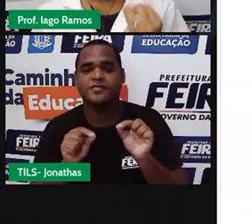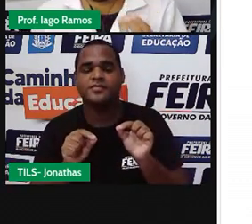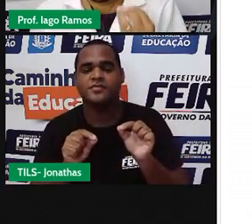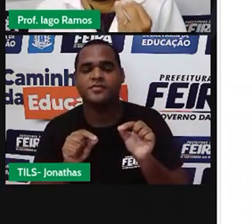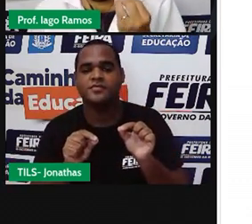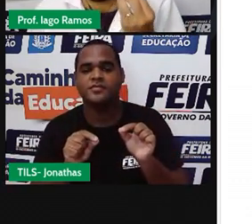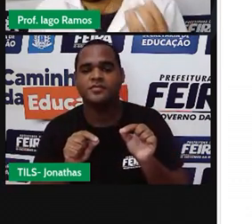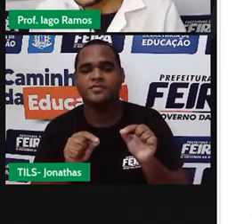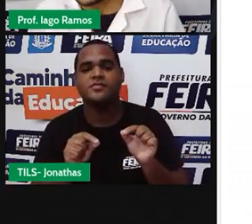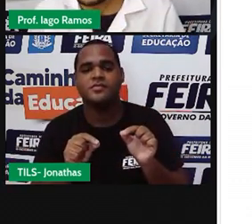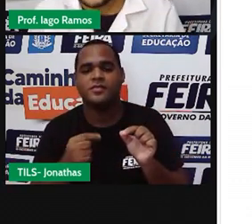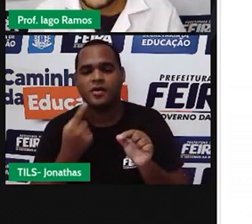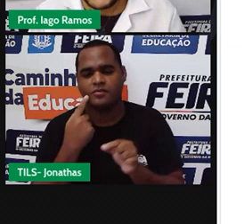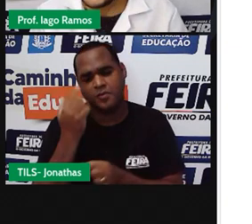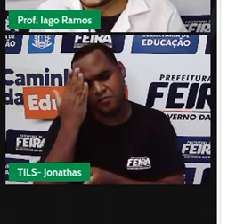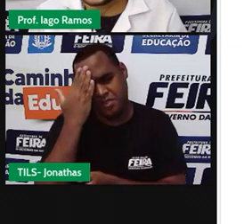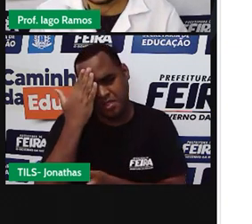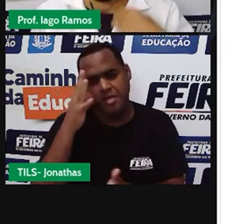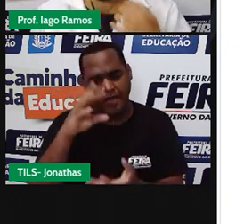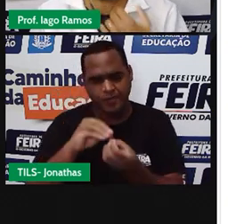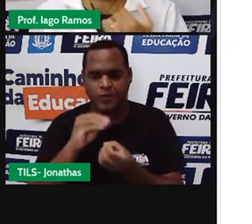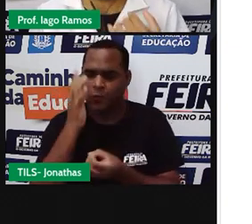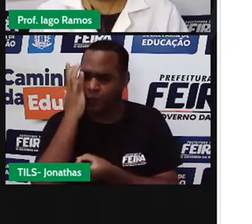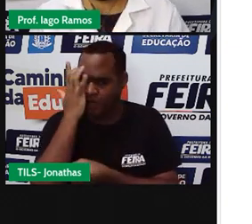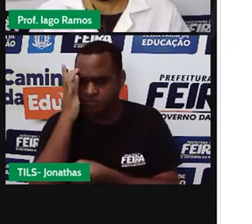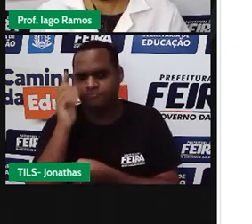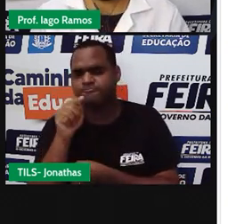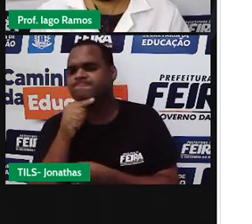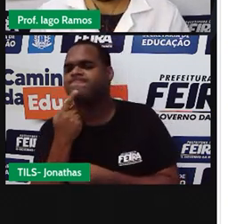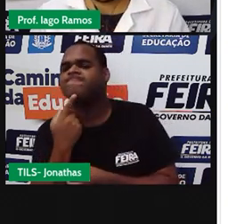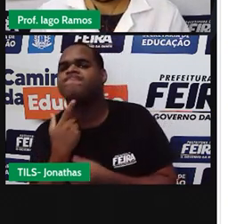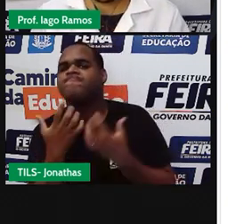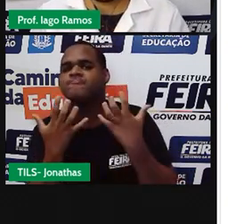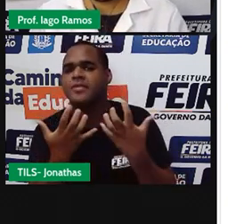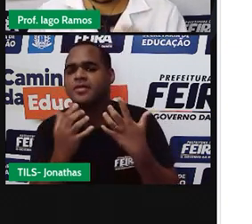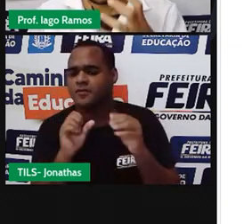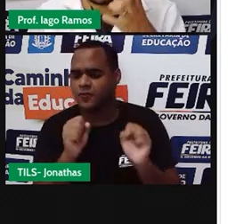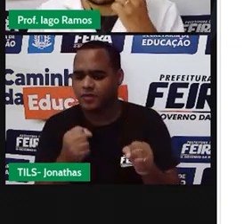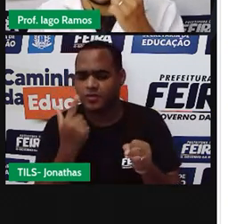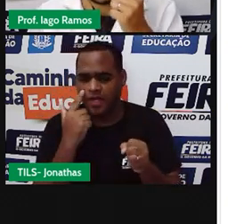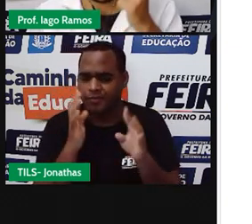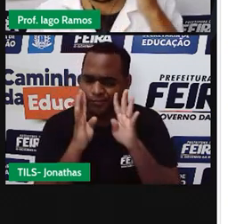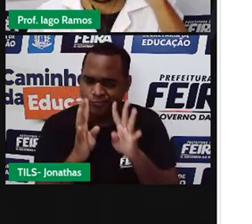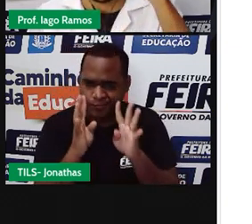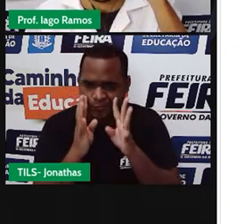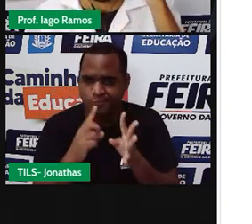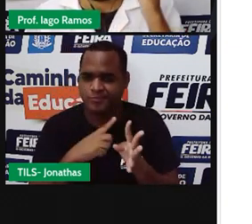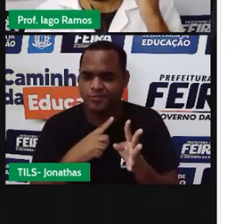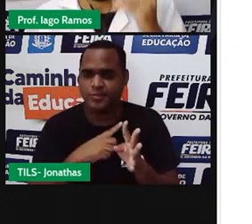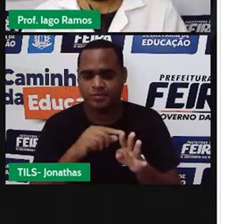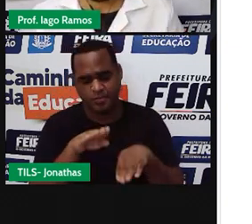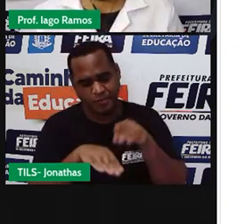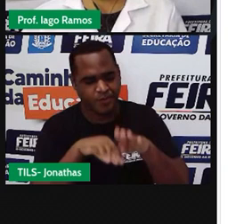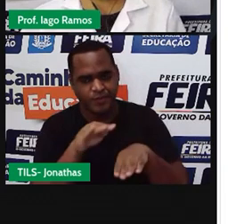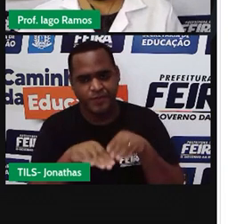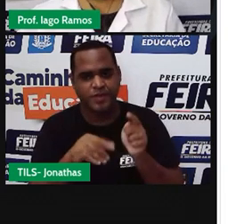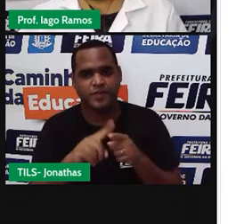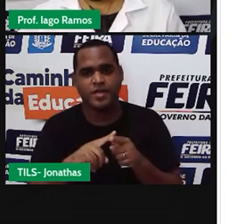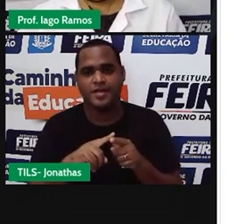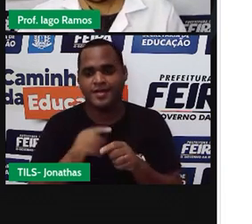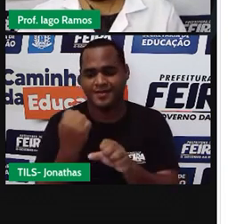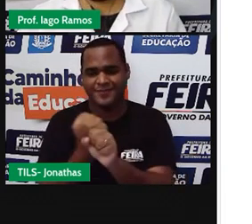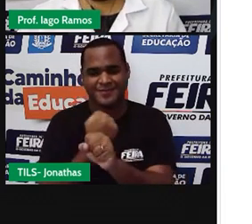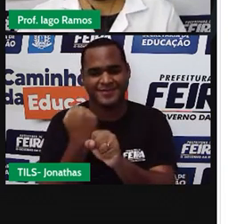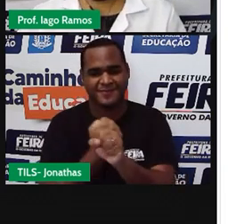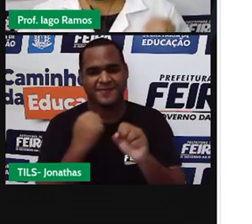sei que você eu acho pelo menos que você já ouviu falar disso quer ver só lavar uma pista construção